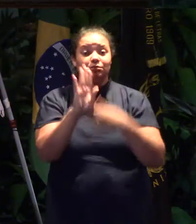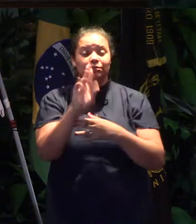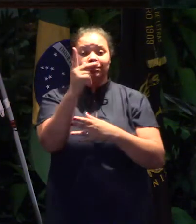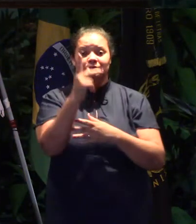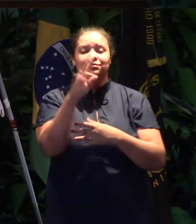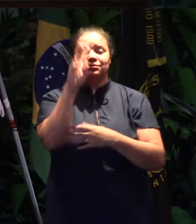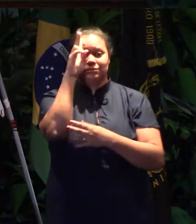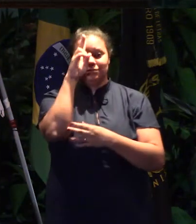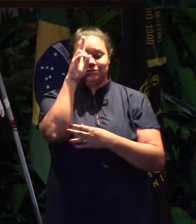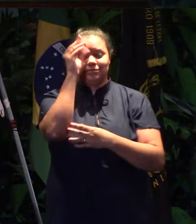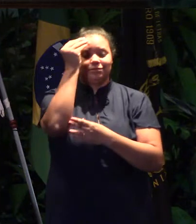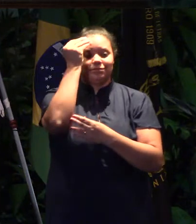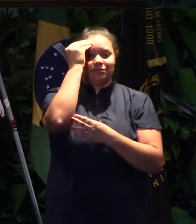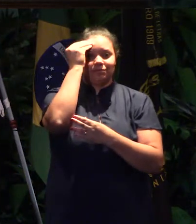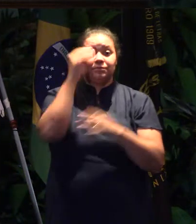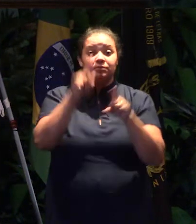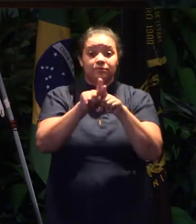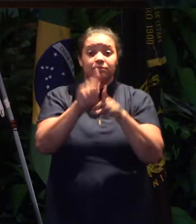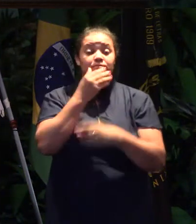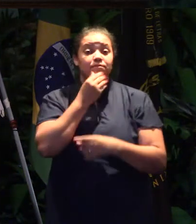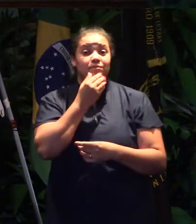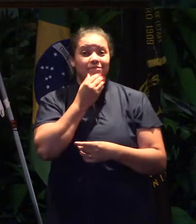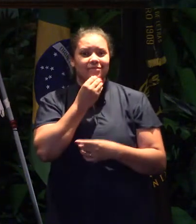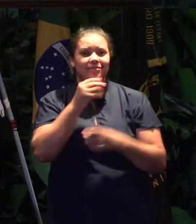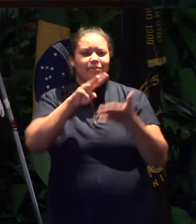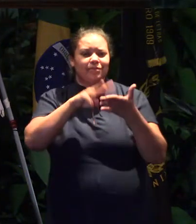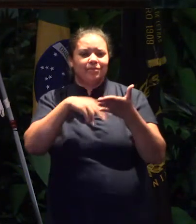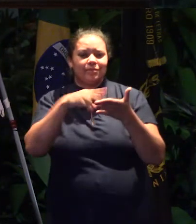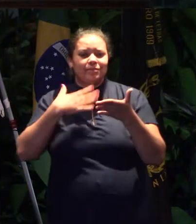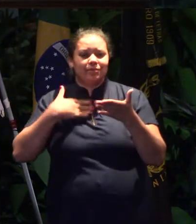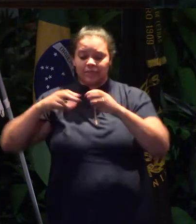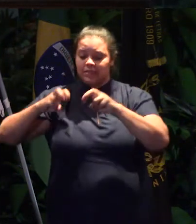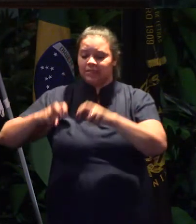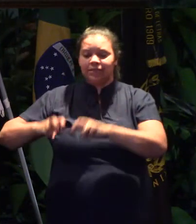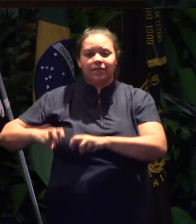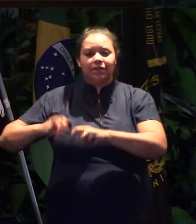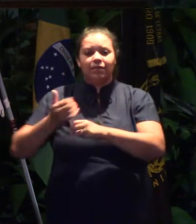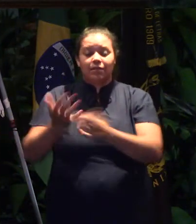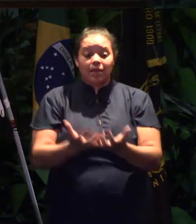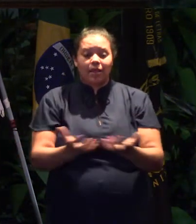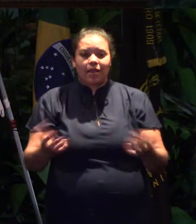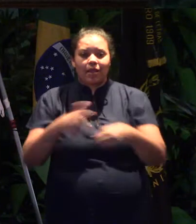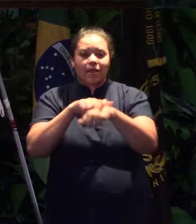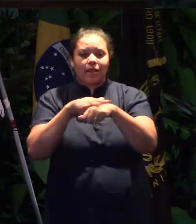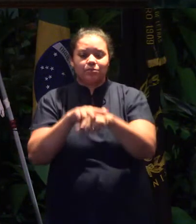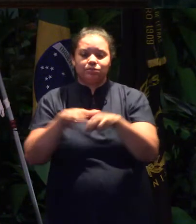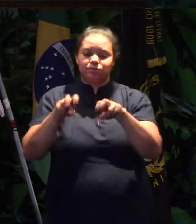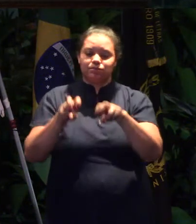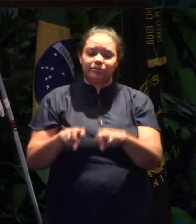Lembro-me também de um colega que leu para mim no gramado da antiga Fafiche, durante vários dias seguidos, o calhamaço